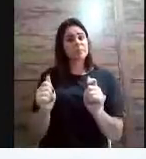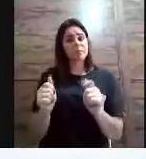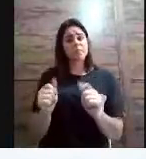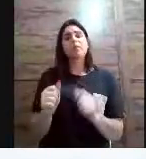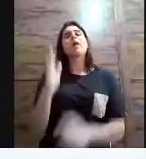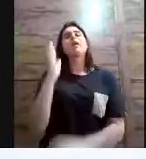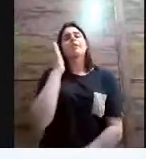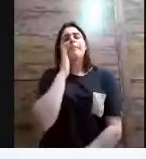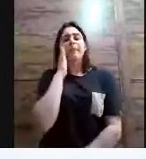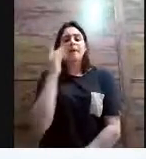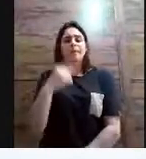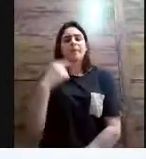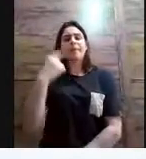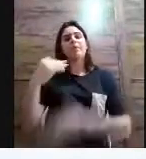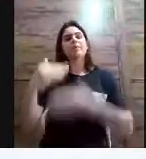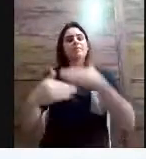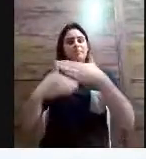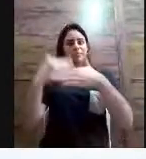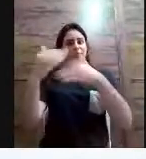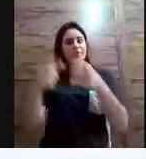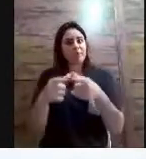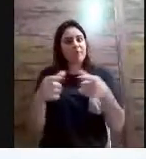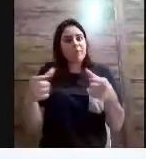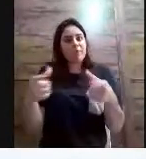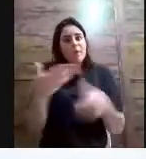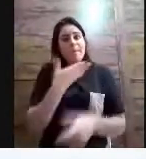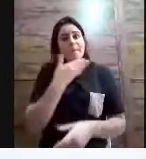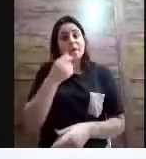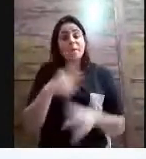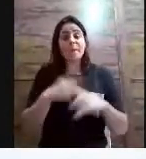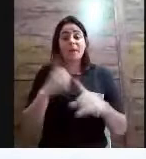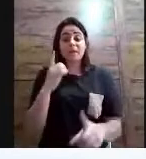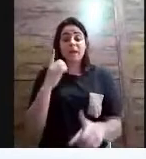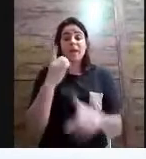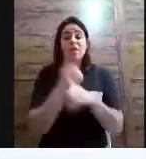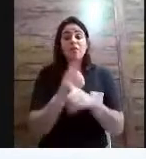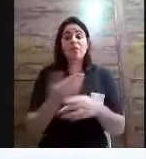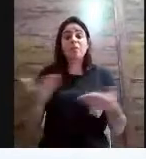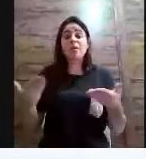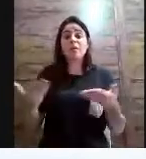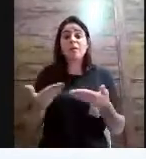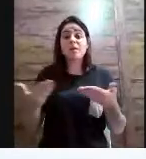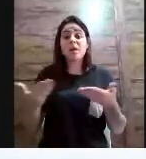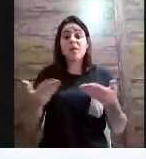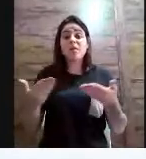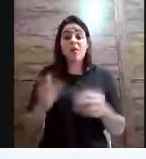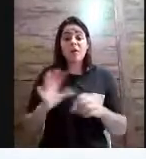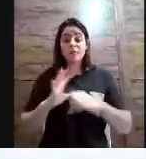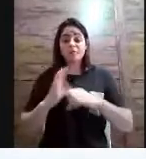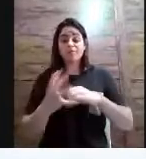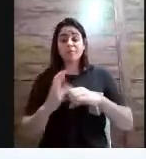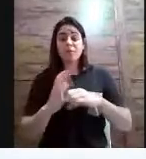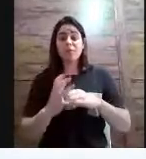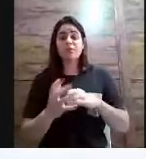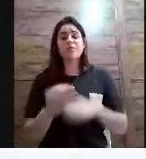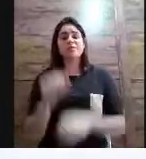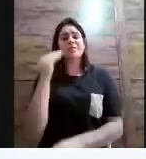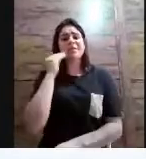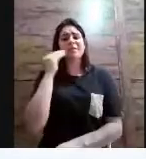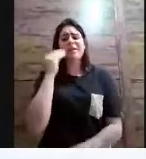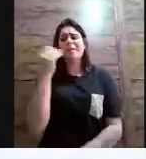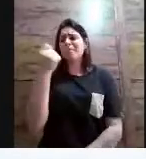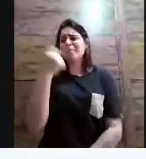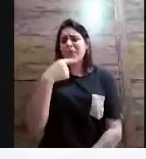o tratamento evoluiu, mas foi por acaso. A mesma coisa a gente viu acontecer com a Covid. Tentaram vários remédios que